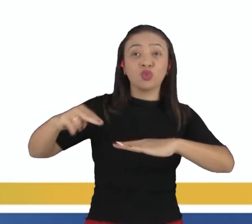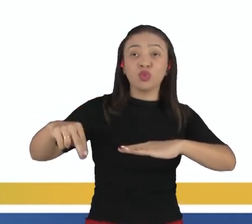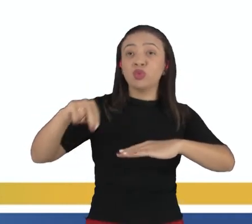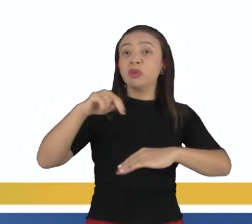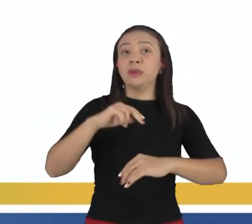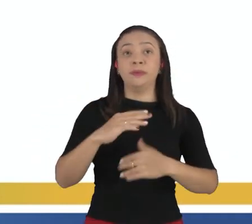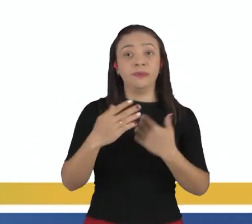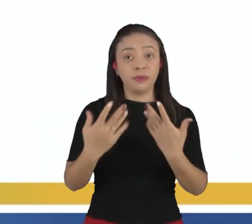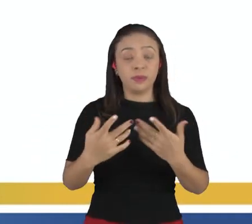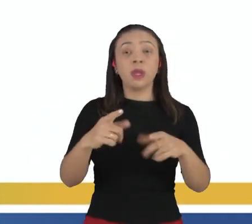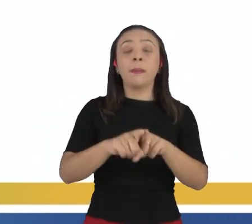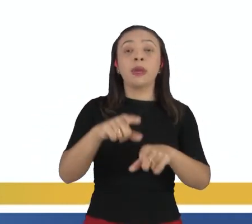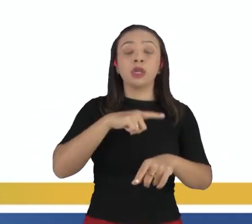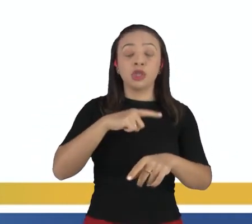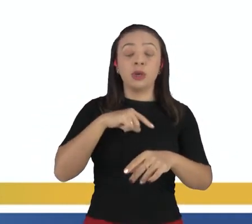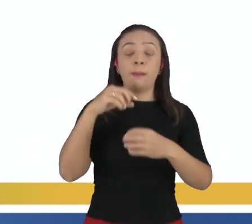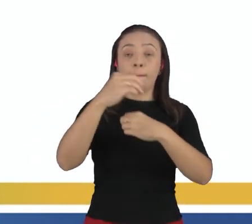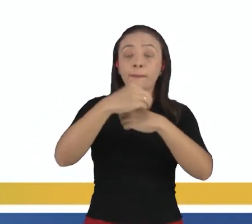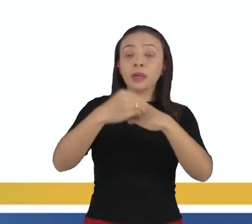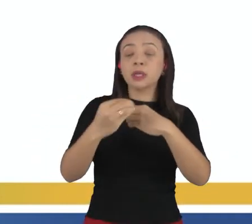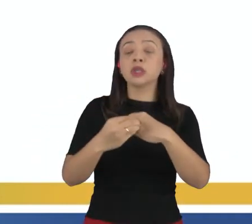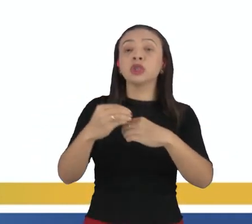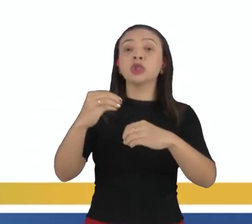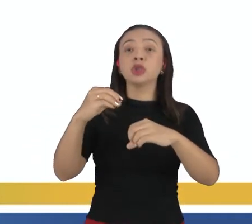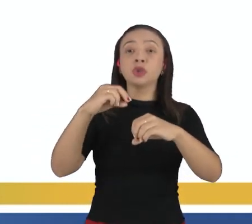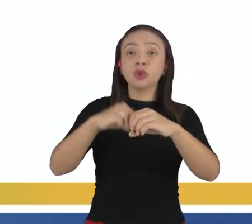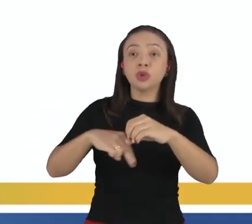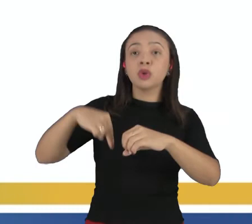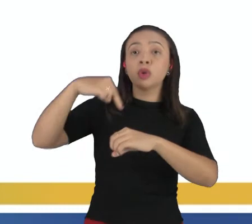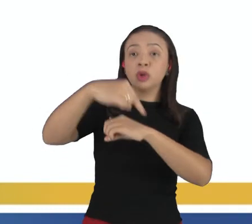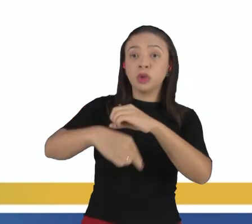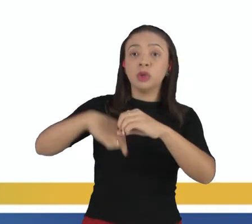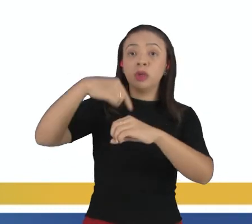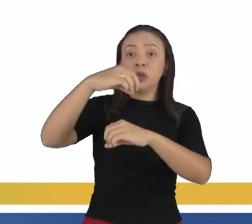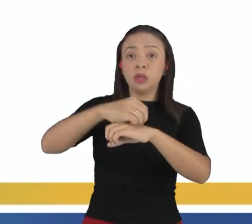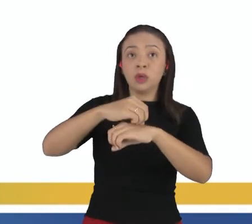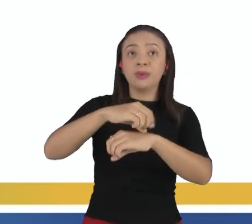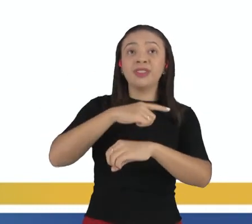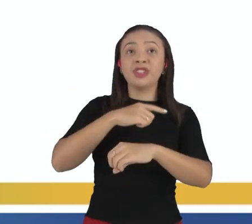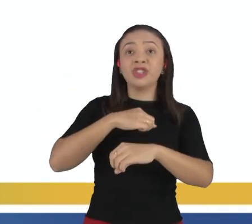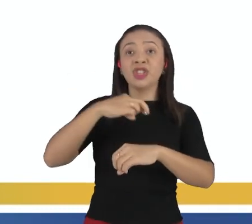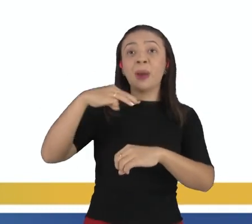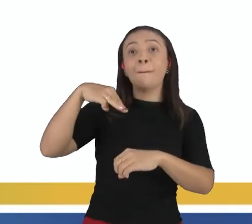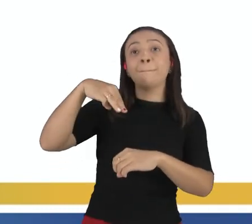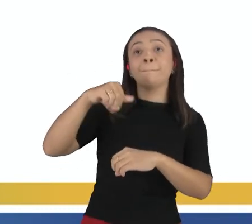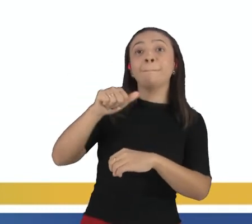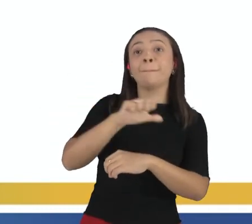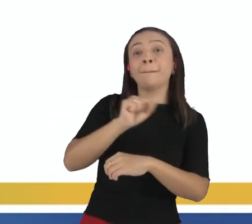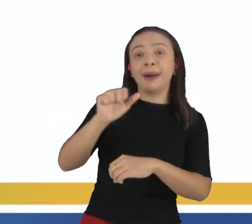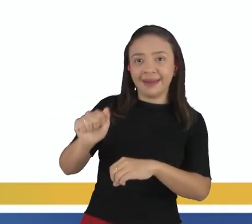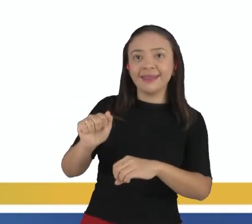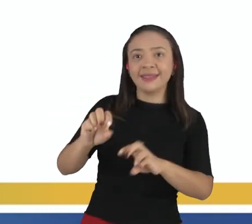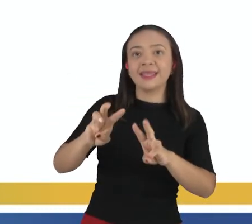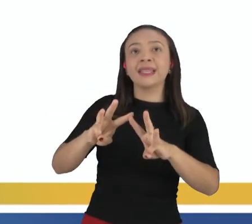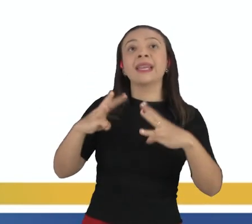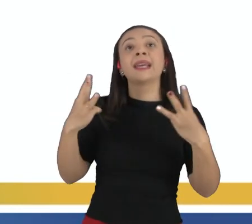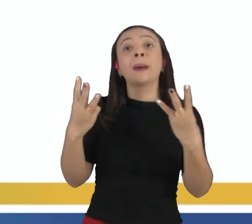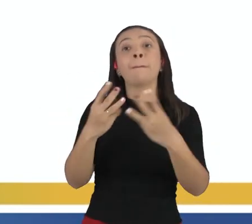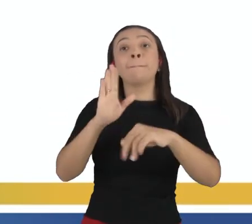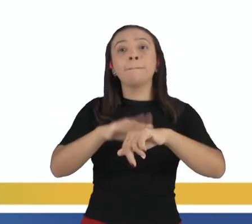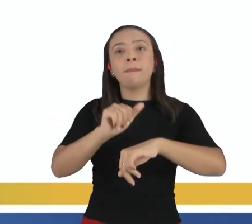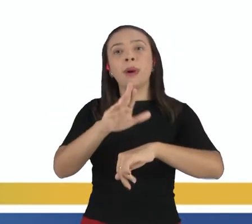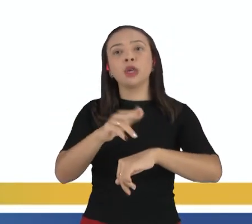por partículas neutras e com uma massa ligeiramente superior à do próton. E aí ele chamou de nêutron. Então, a partir